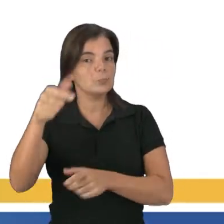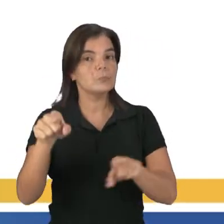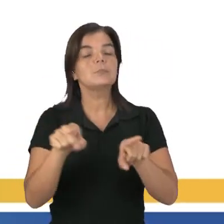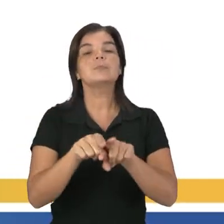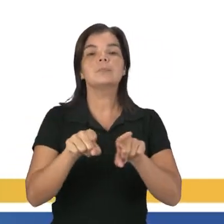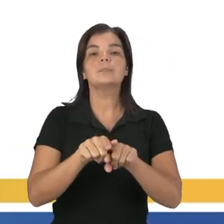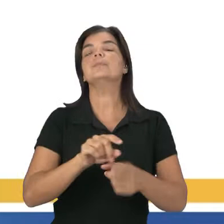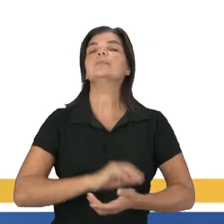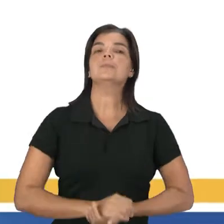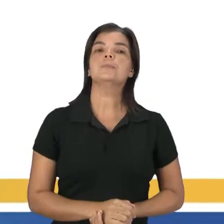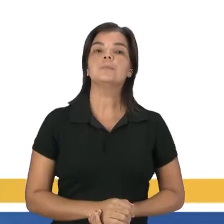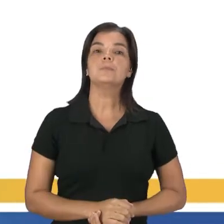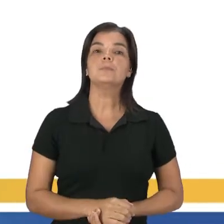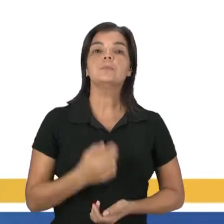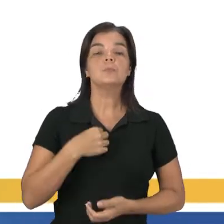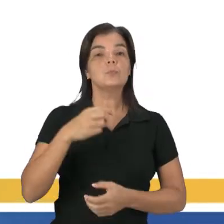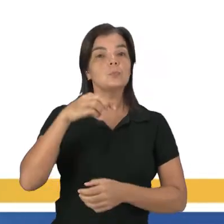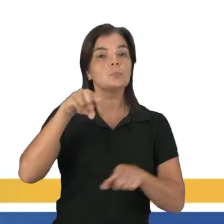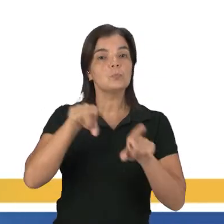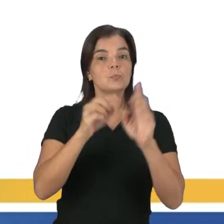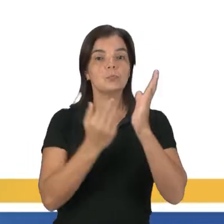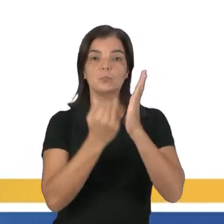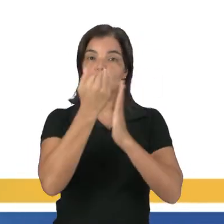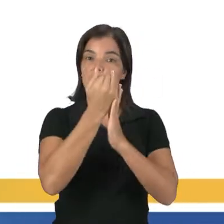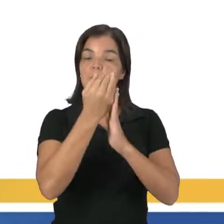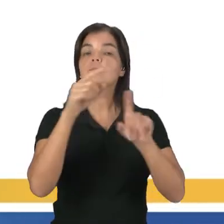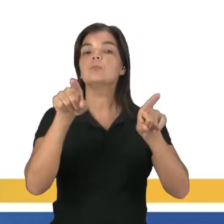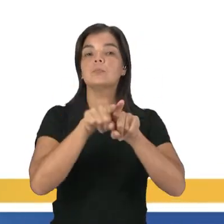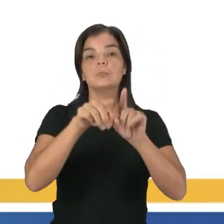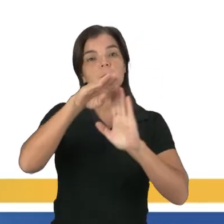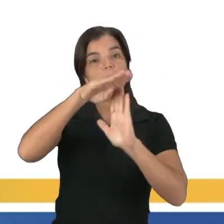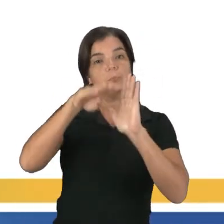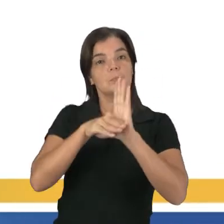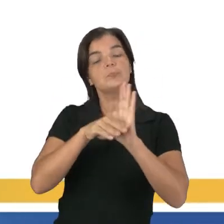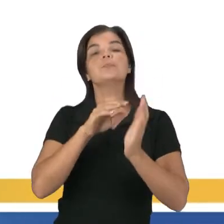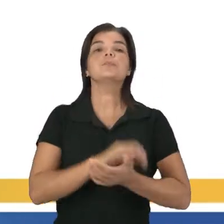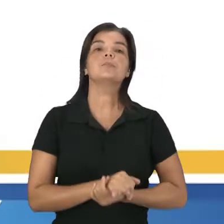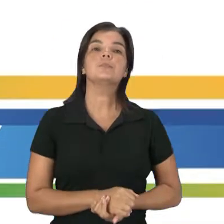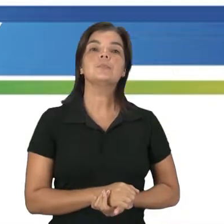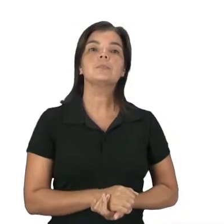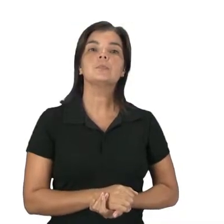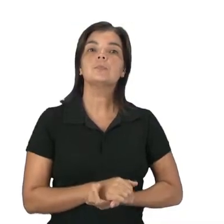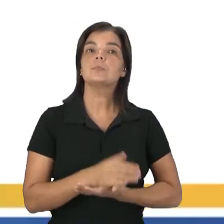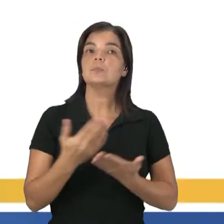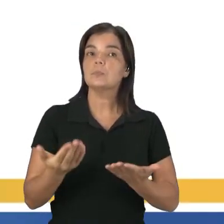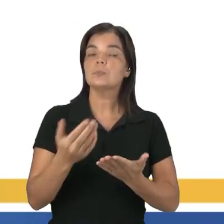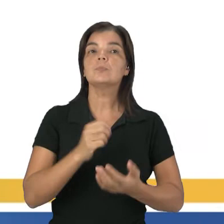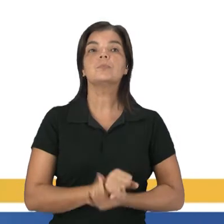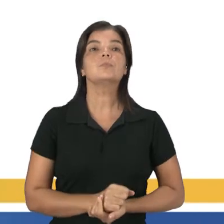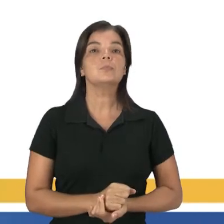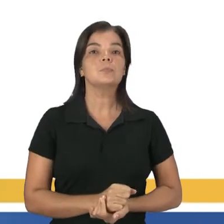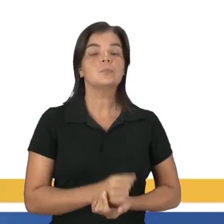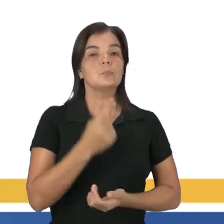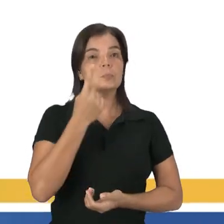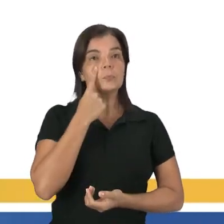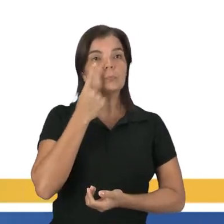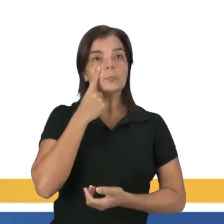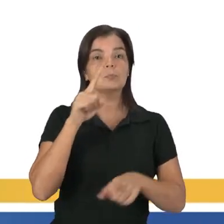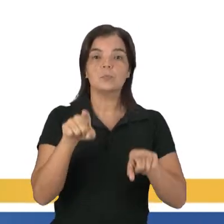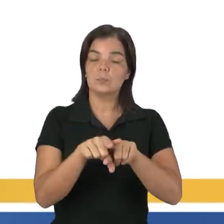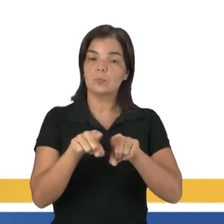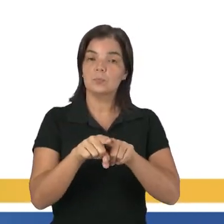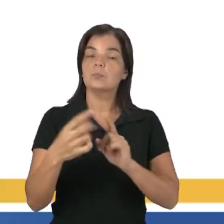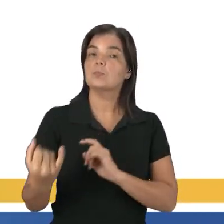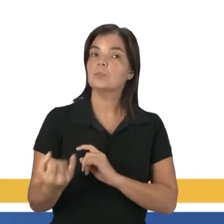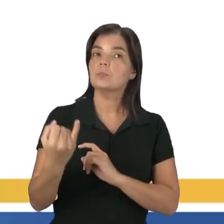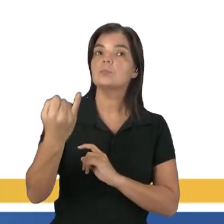de grandeza, tá bom? Vimos aqui múltiplos e submúltiplos. Vamos prosseguir, né? Então, continuando aqui, nós vimos essa parte